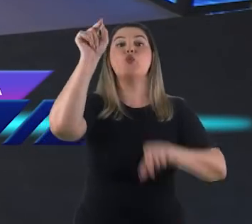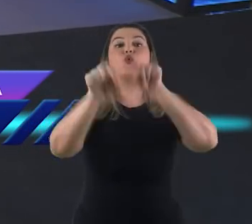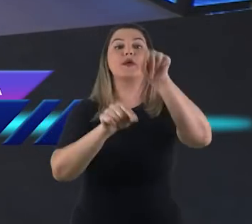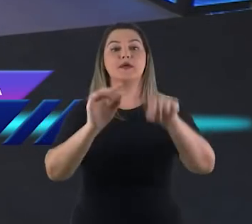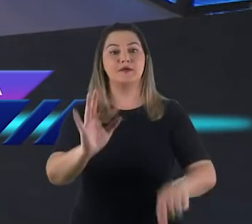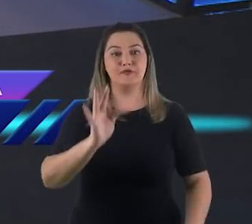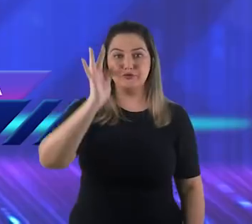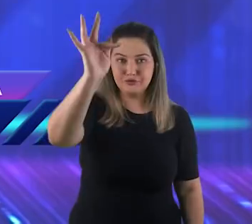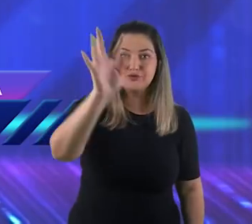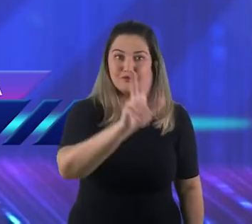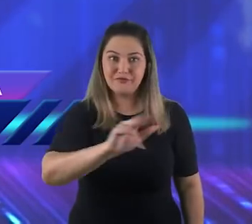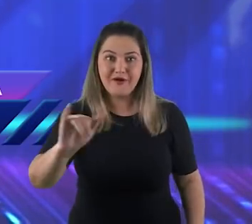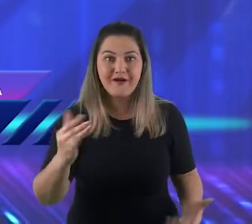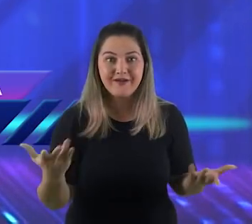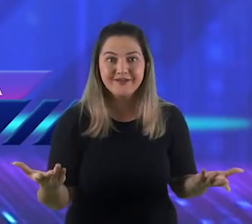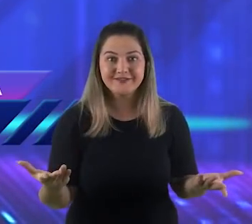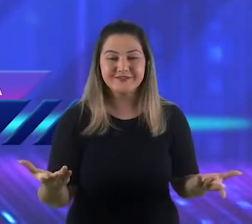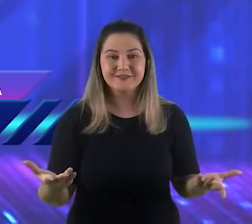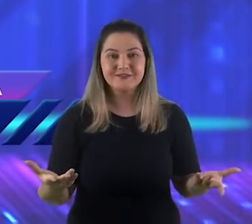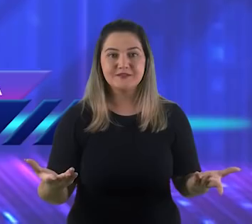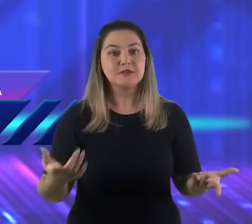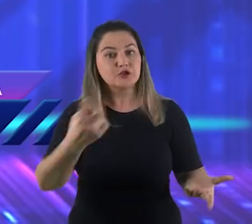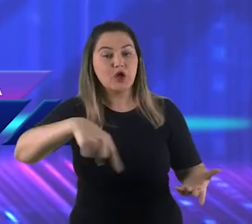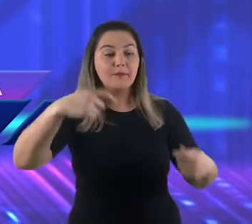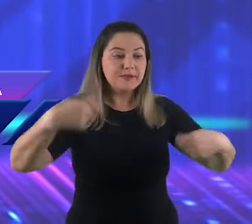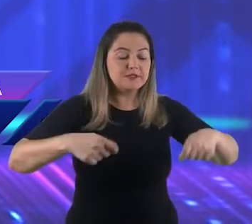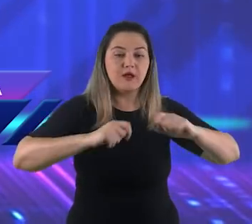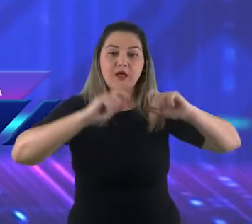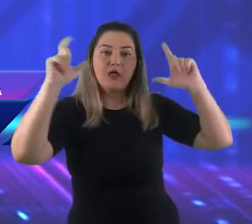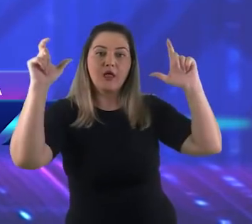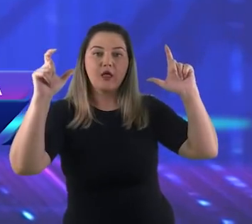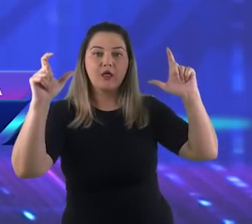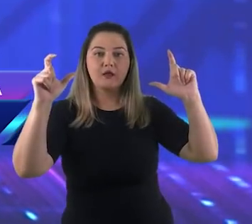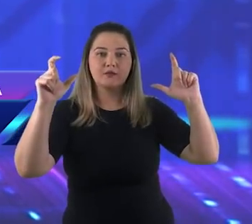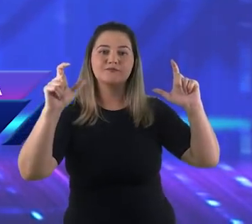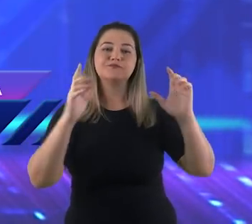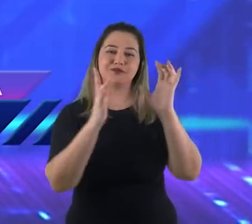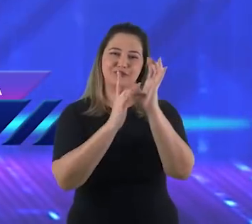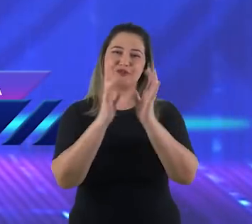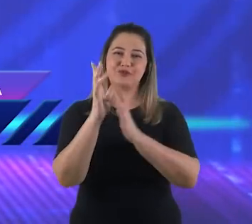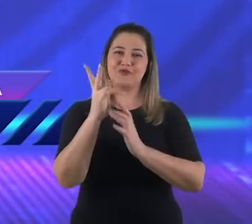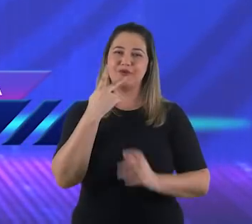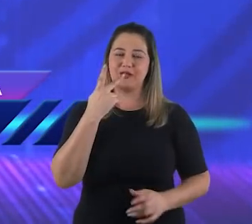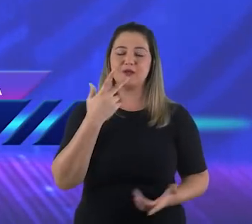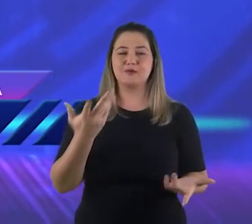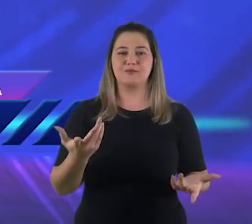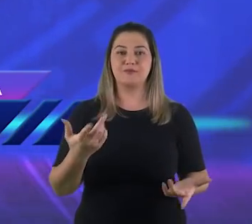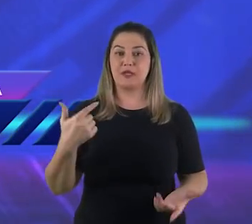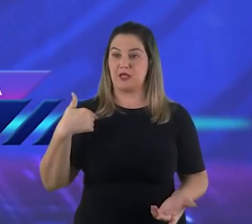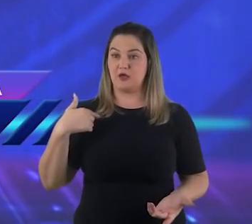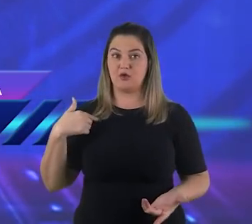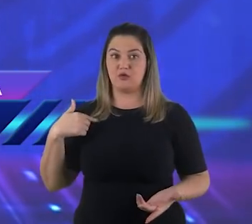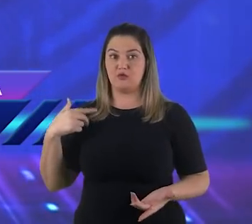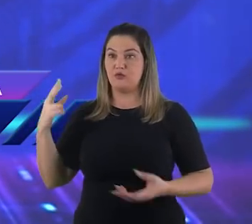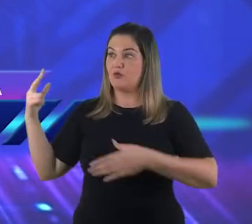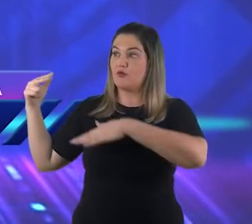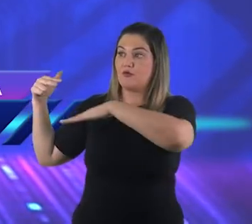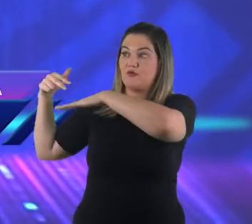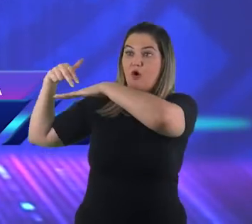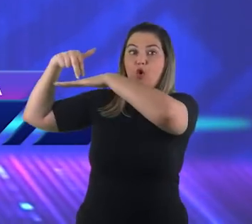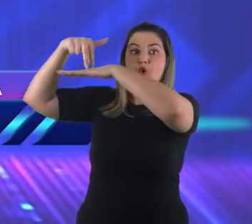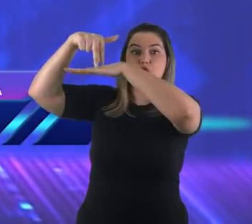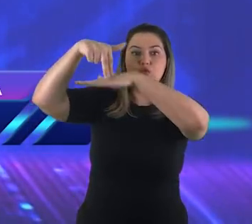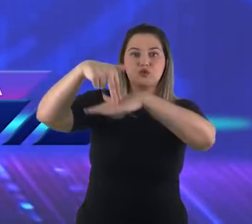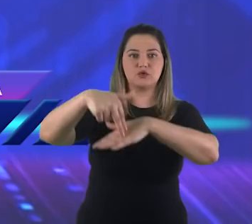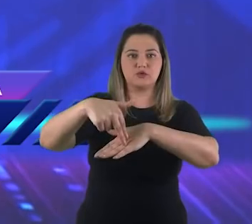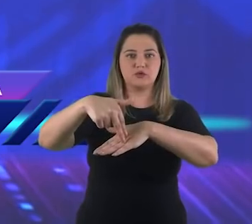está por vir. Para que você esteja atento. Jesus disse certa vez que a vinda dele a esse mundo será